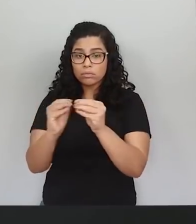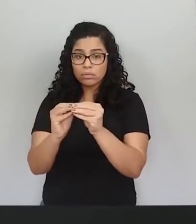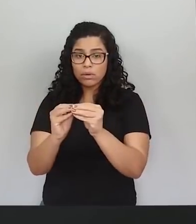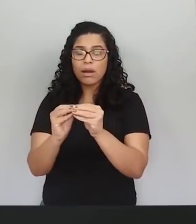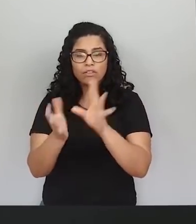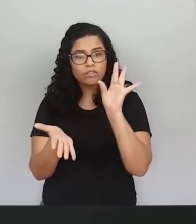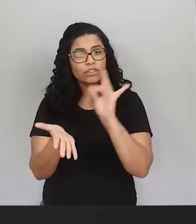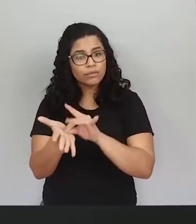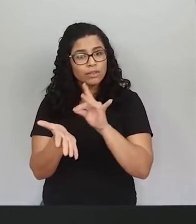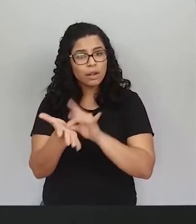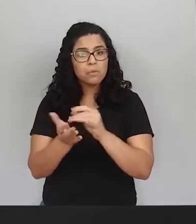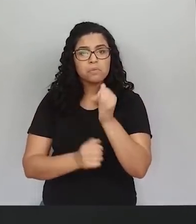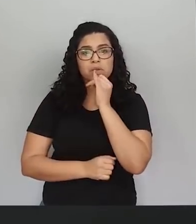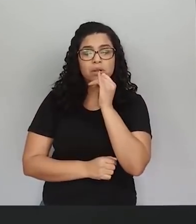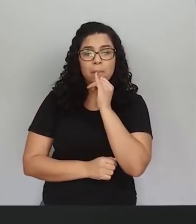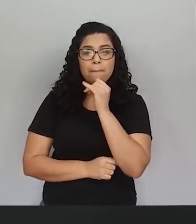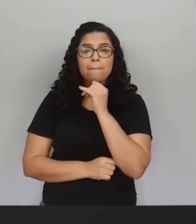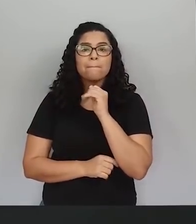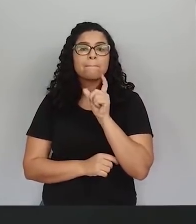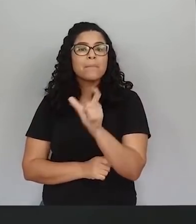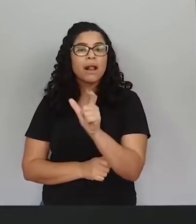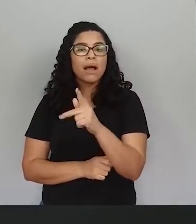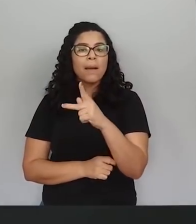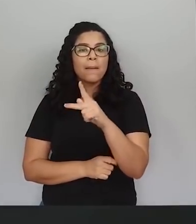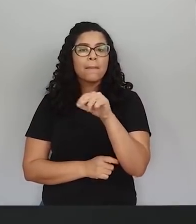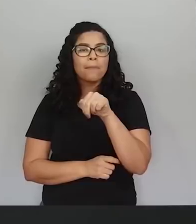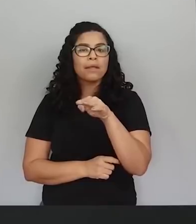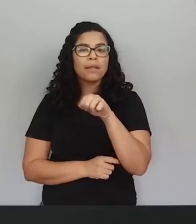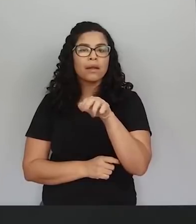uma palavra de outro idioma na